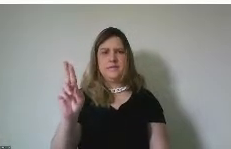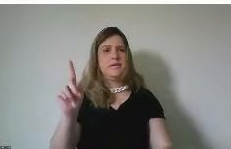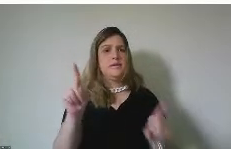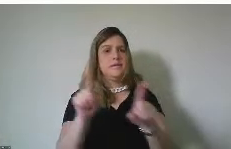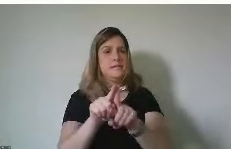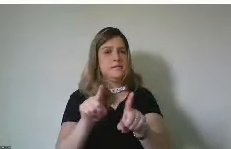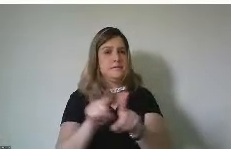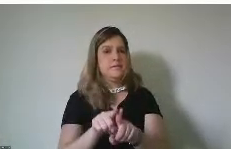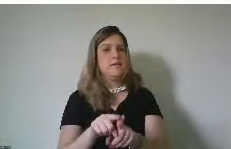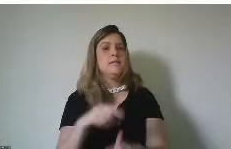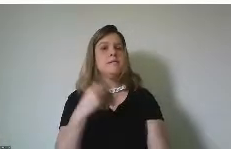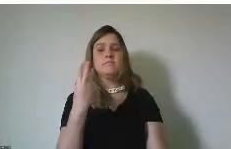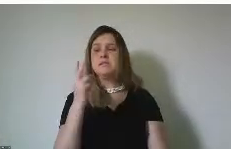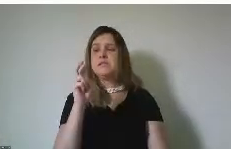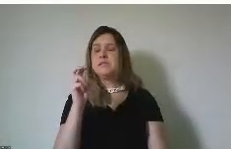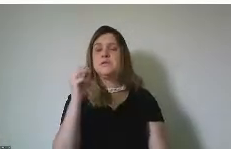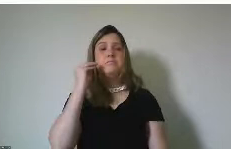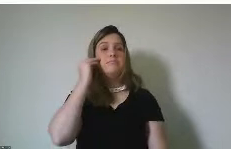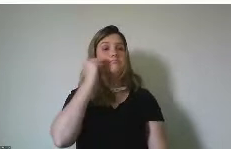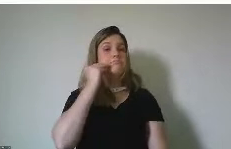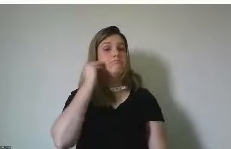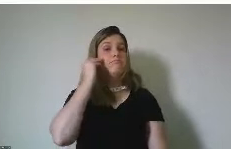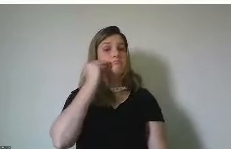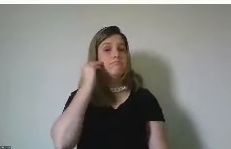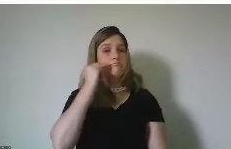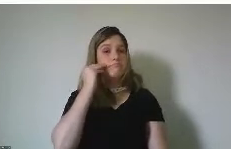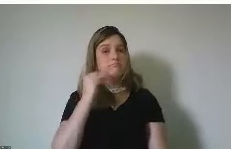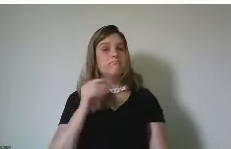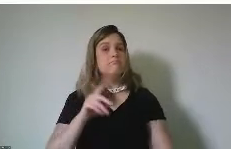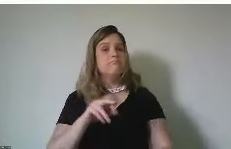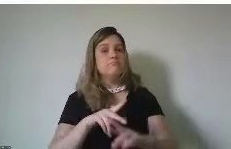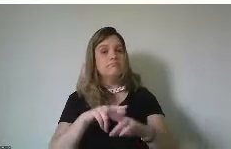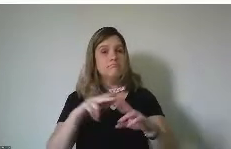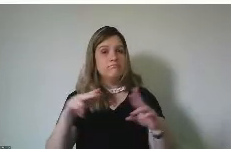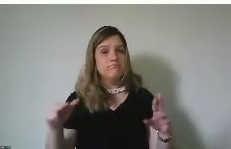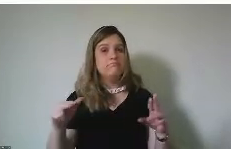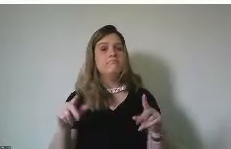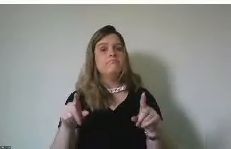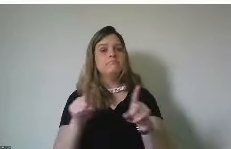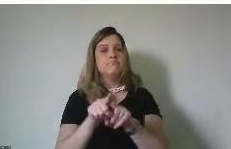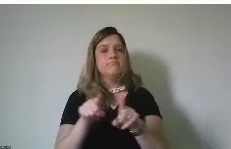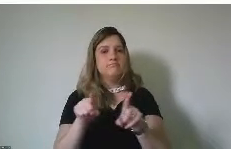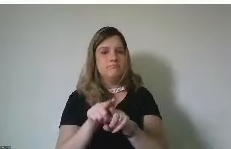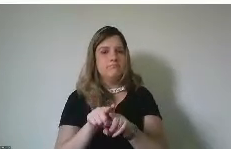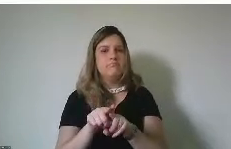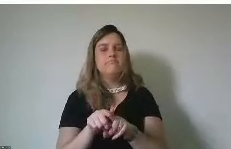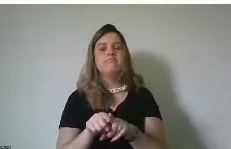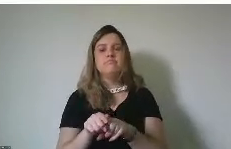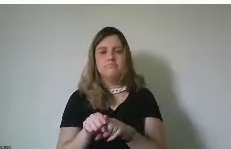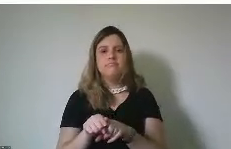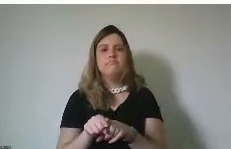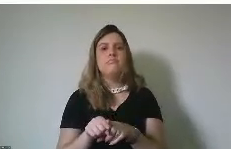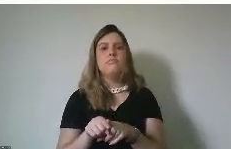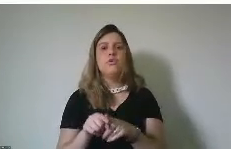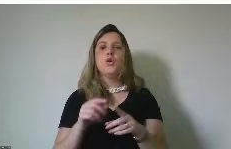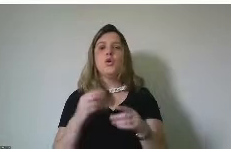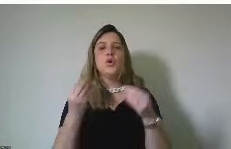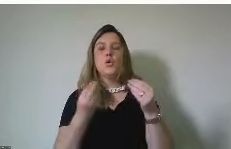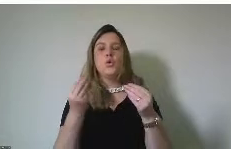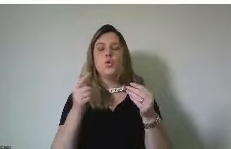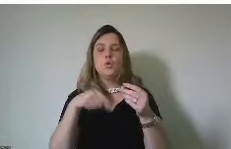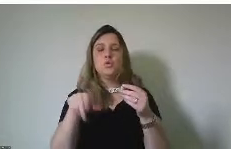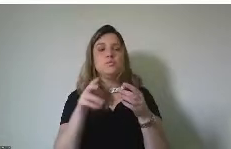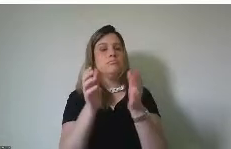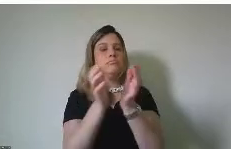apresentação ela foi construída junto com a engenheira Amanda Fernandes Engenheiro Gabriel provenzano mas somos uma equipe de 130